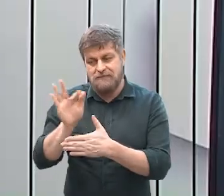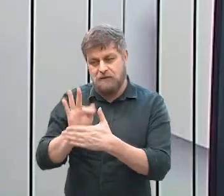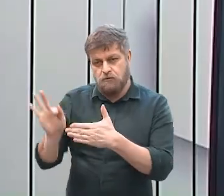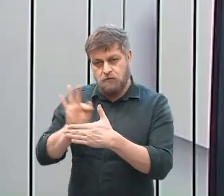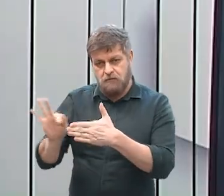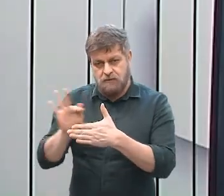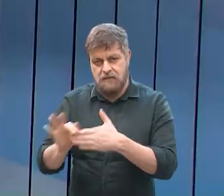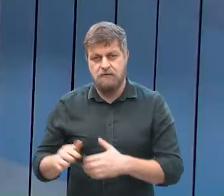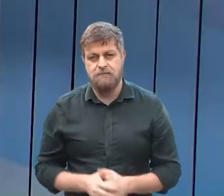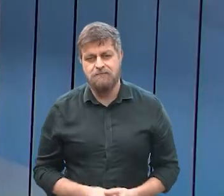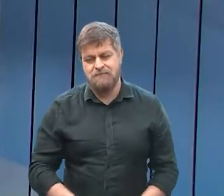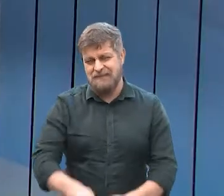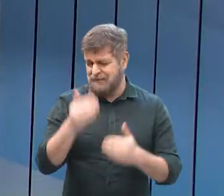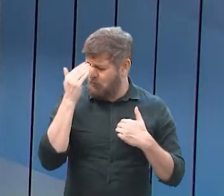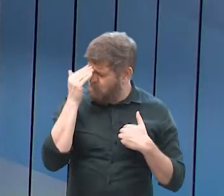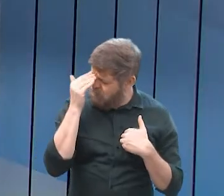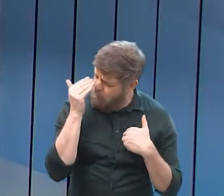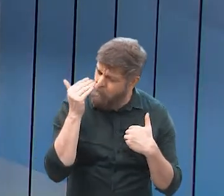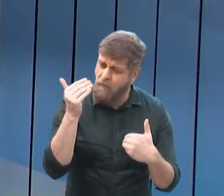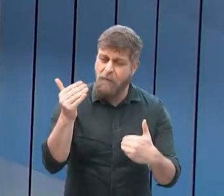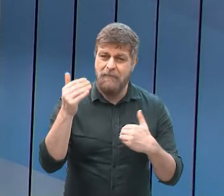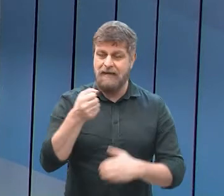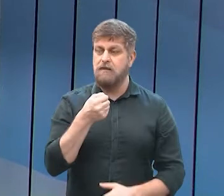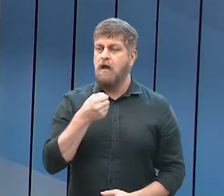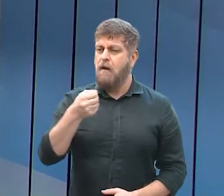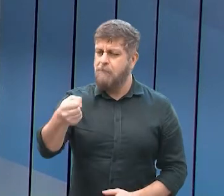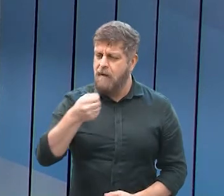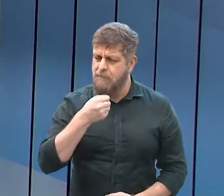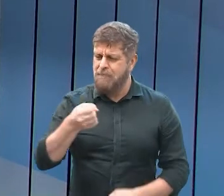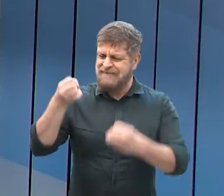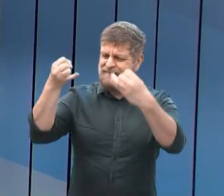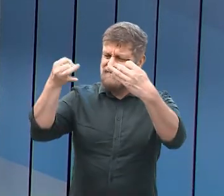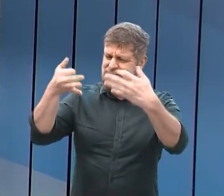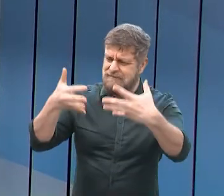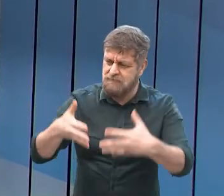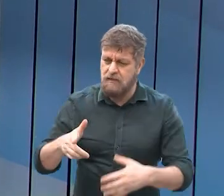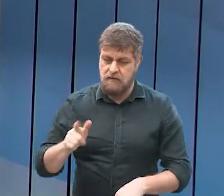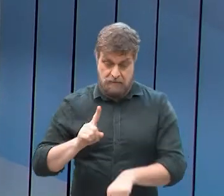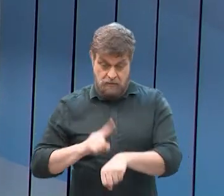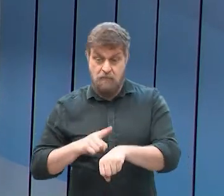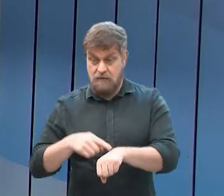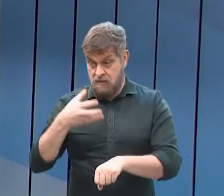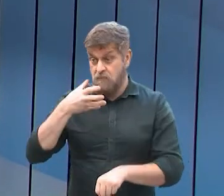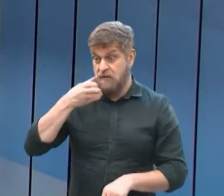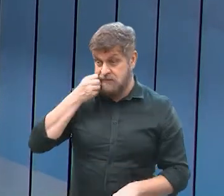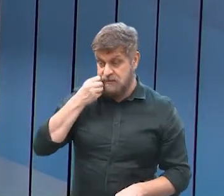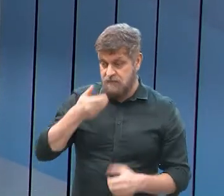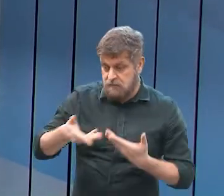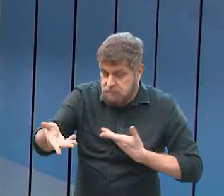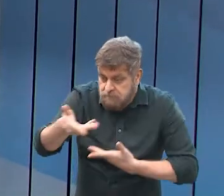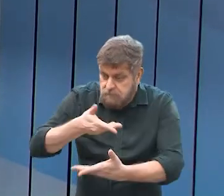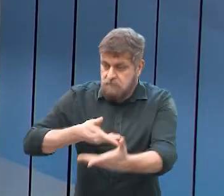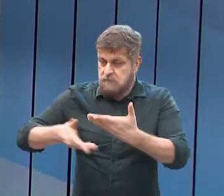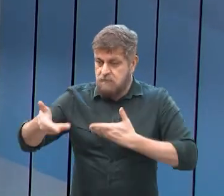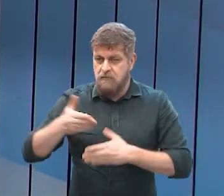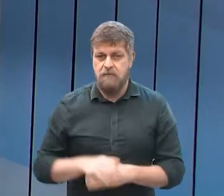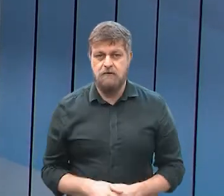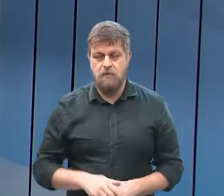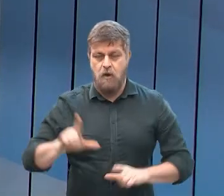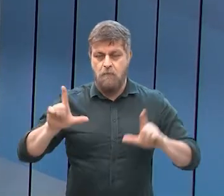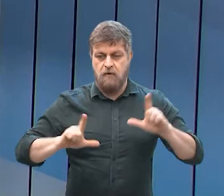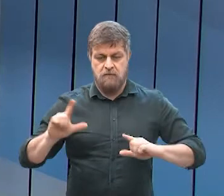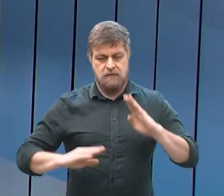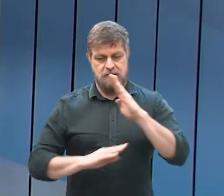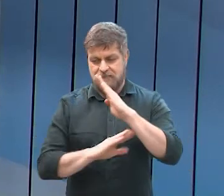0800-77-010-85. Luiz Cirilo, muito obrigado, viu, pela sua participação, por ter disponibilizado o seu tempo para participar aqui